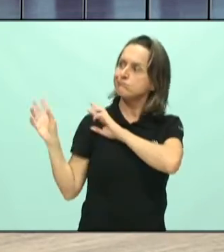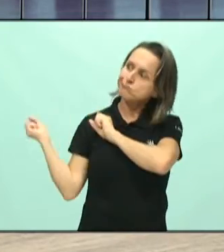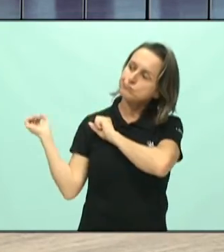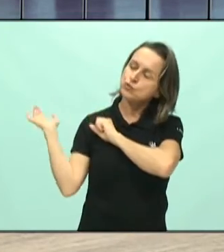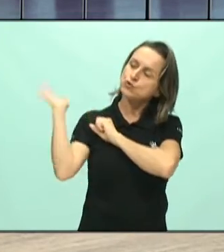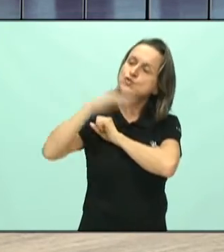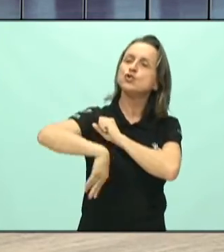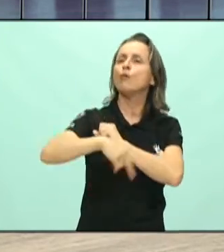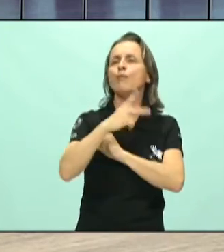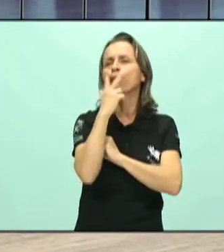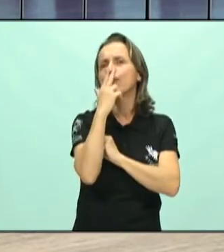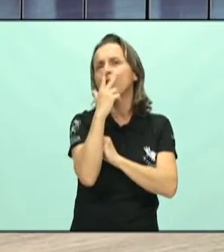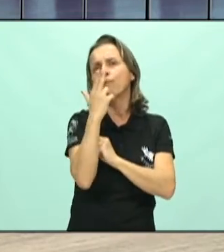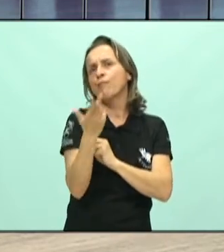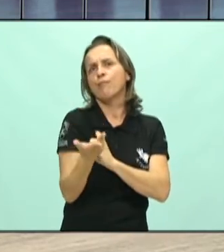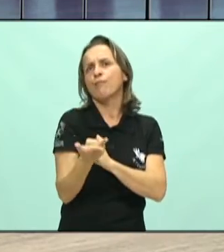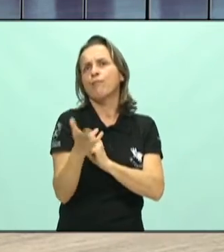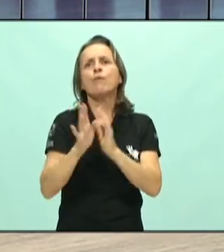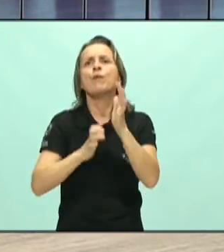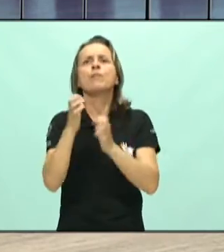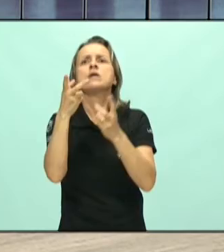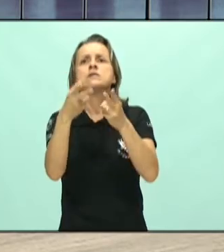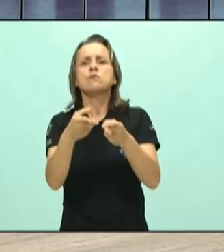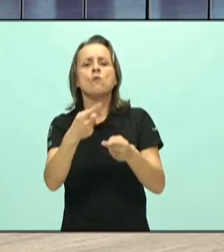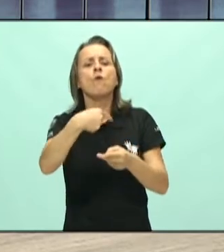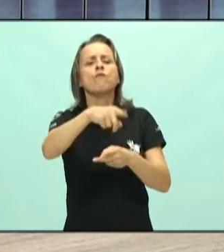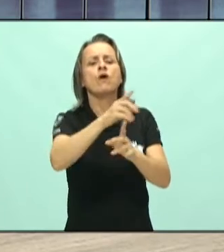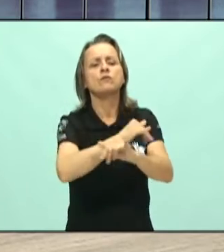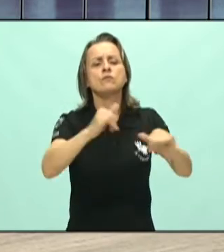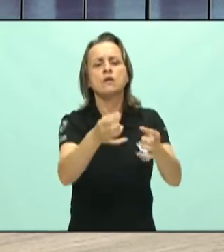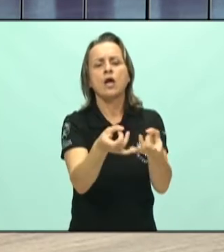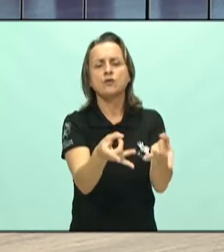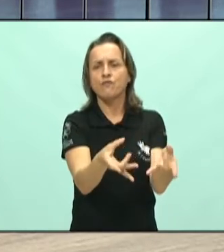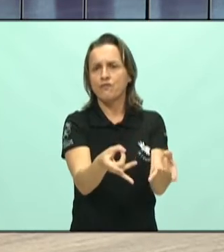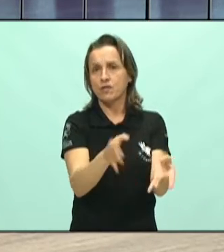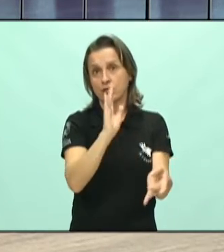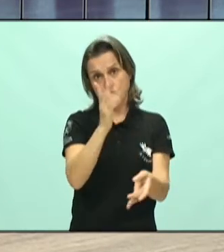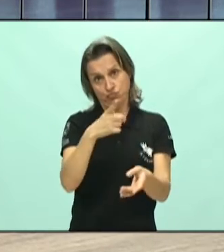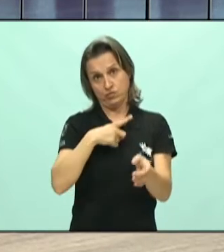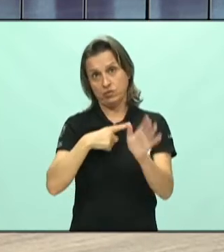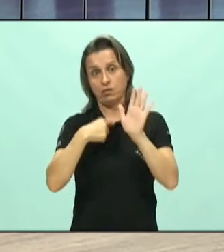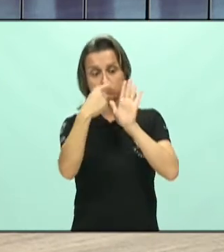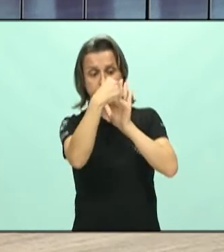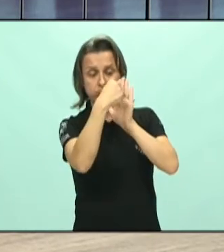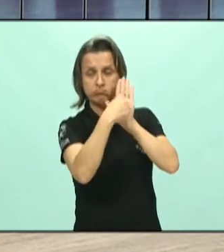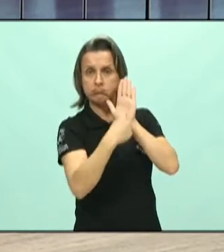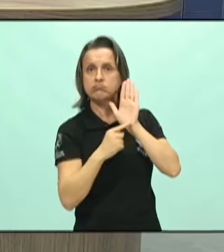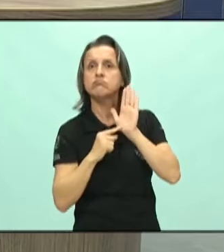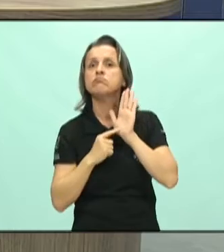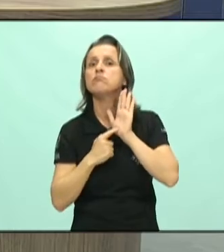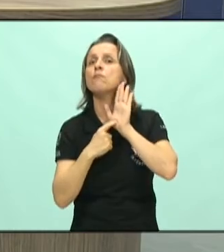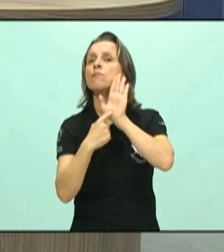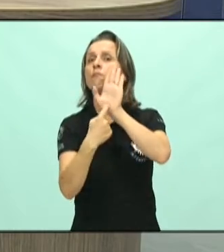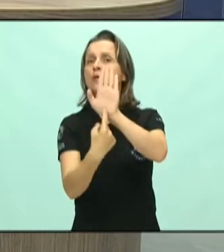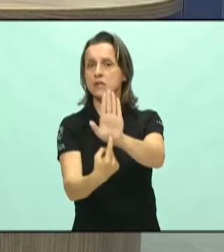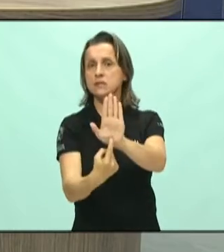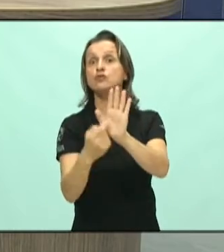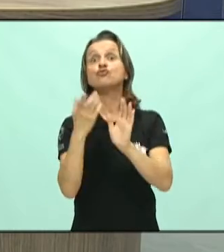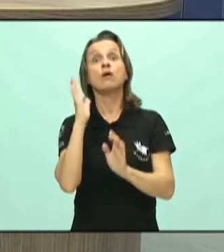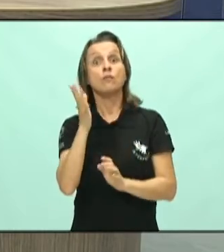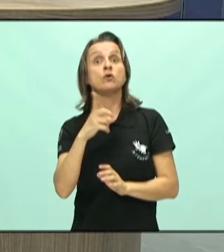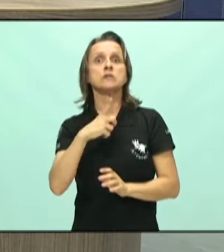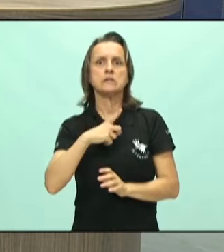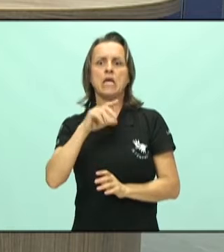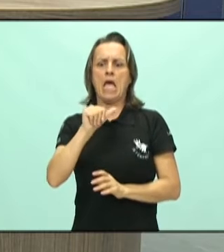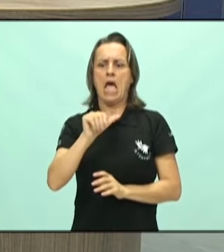uma empresa que vai no mercado vender, ela já tem o seu portfólio, apresenta, ó, empresa A, B ou C, estão com a gente, estão